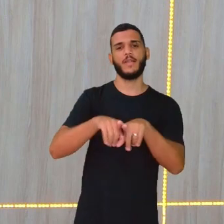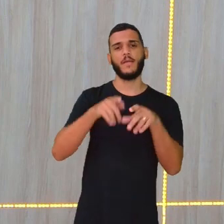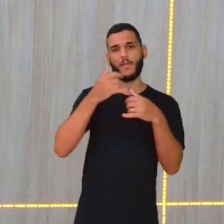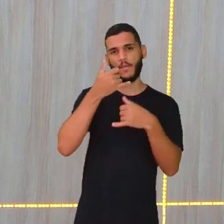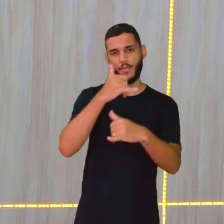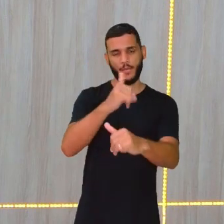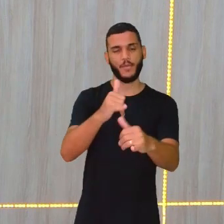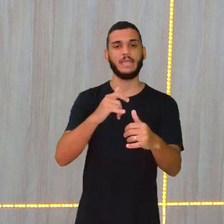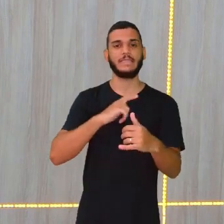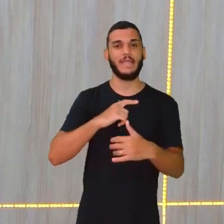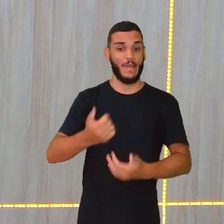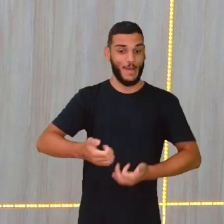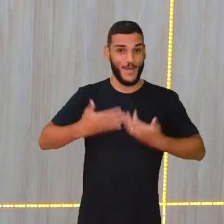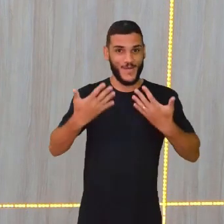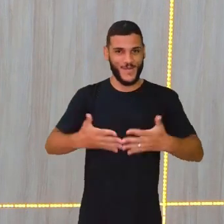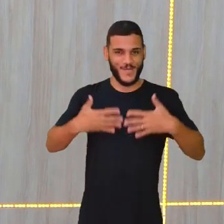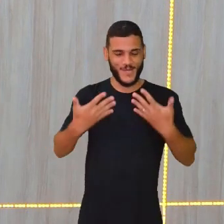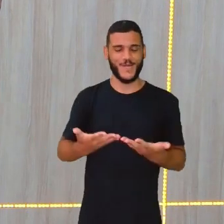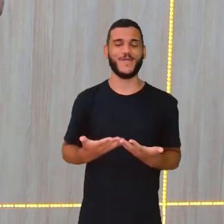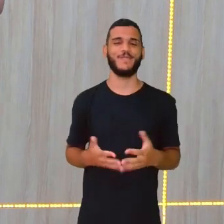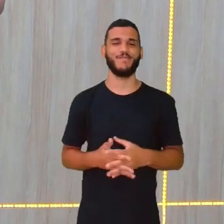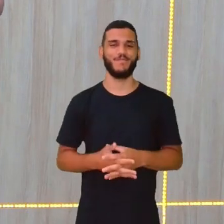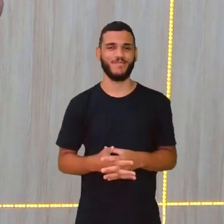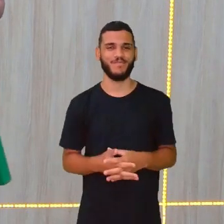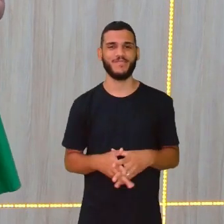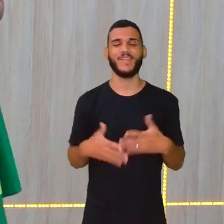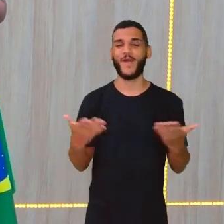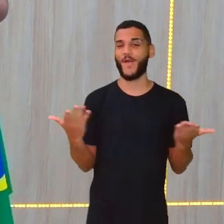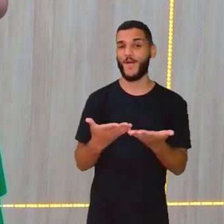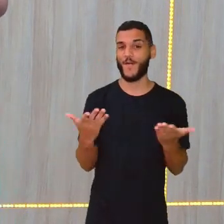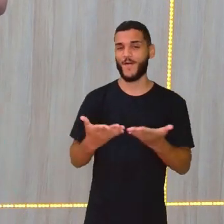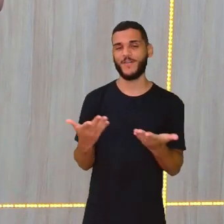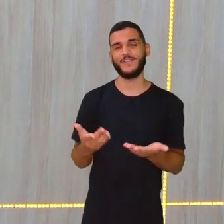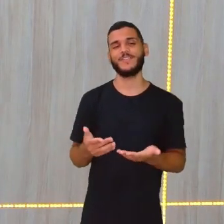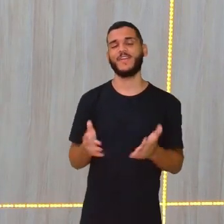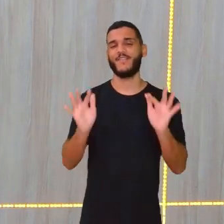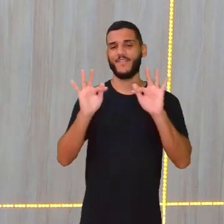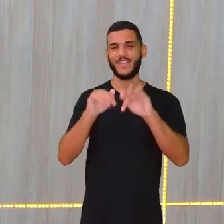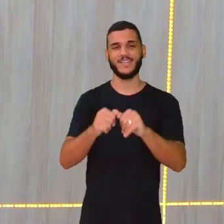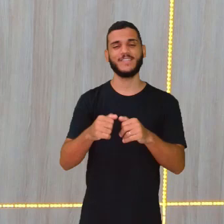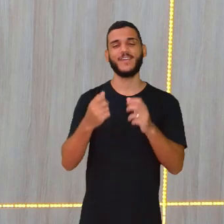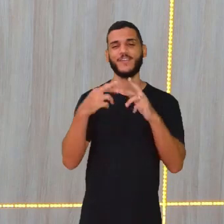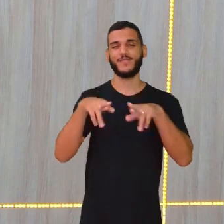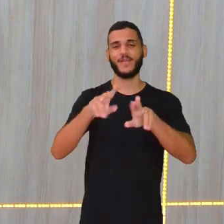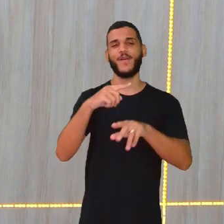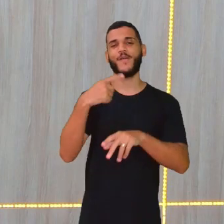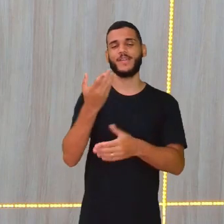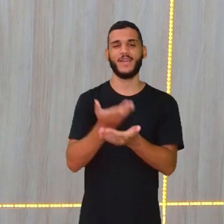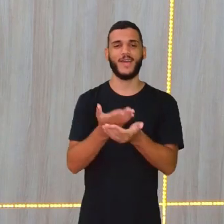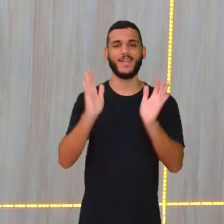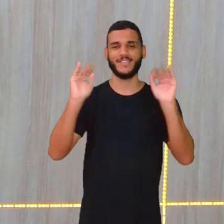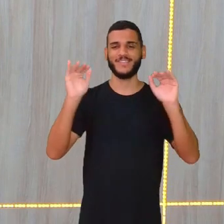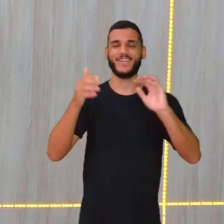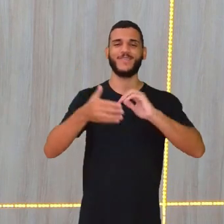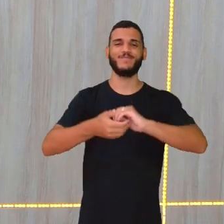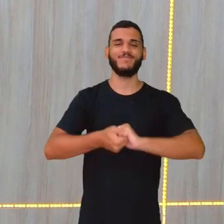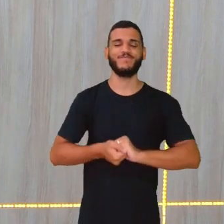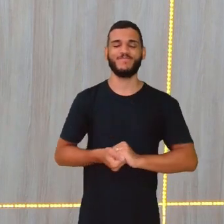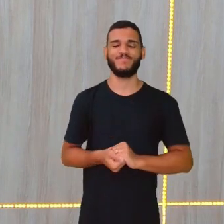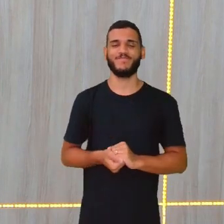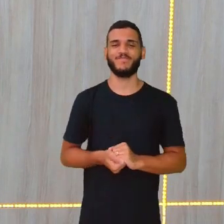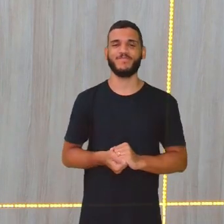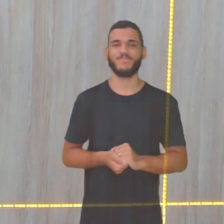a essa agitação, a este calor. Por hoje é só. Aguardamos vocês na próxima aula. Tchau, tchau, pessoal.